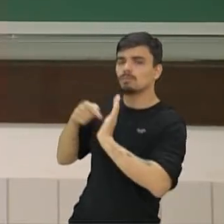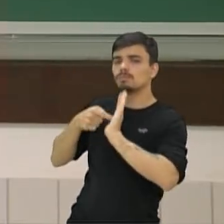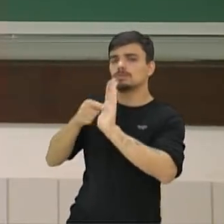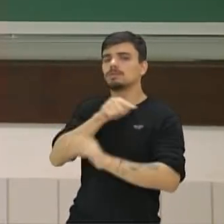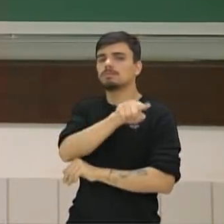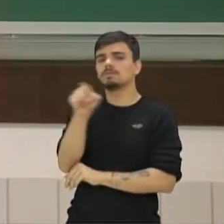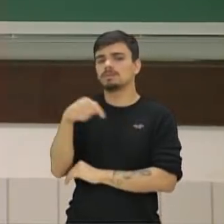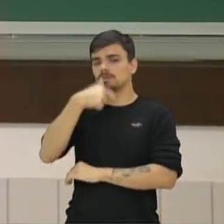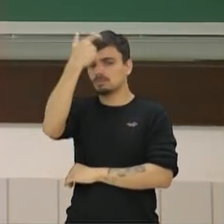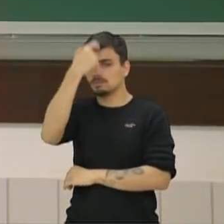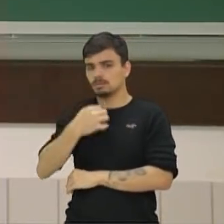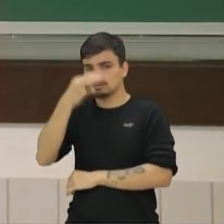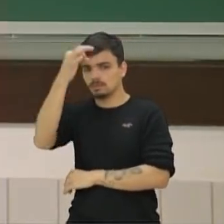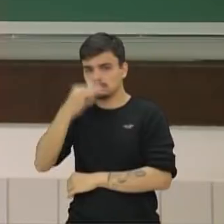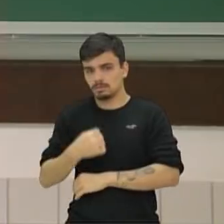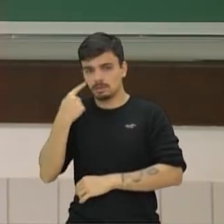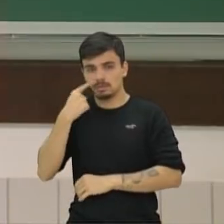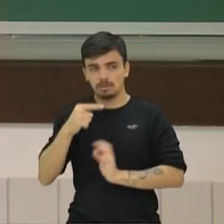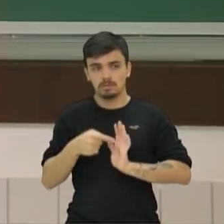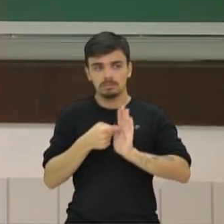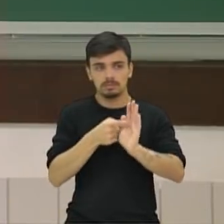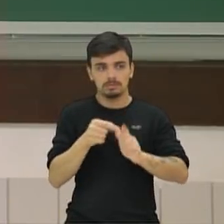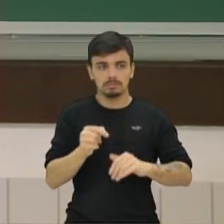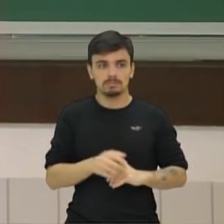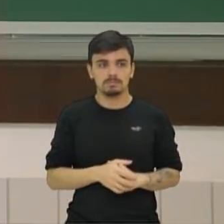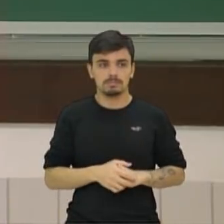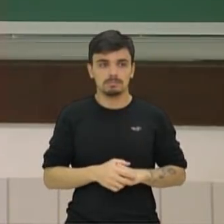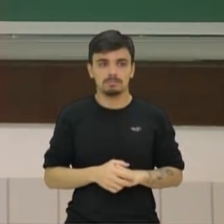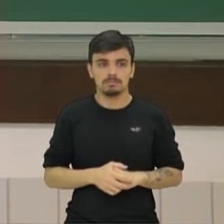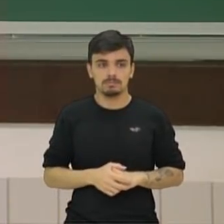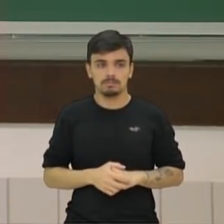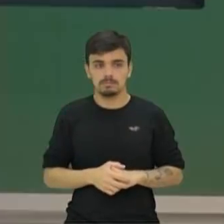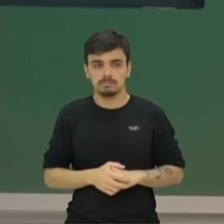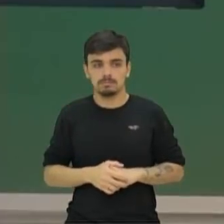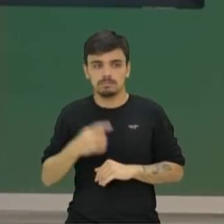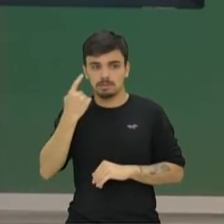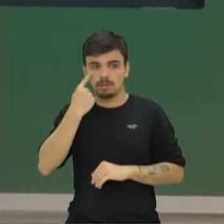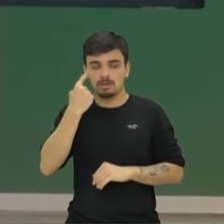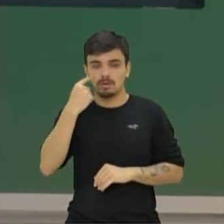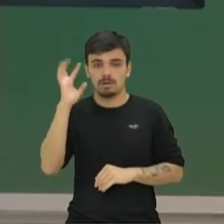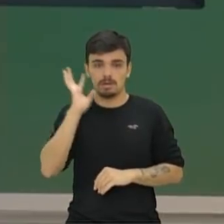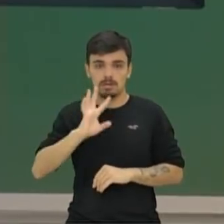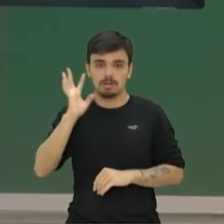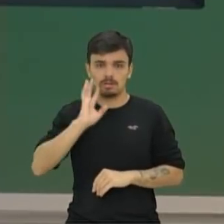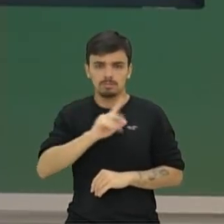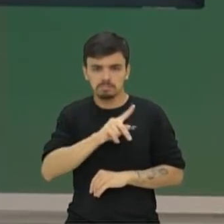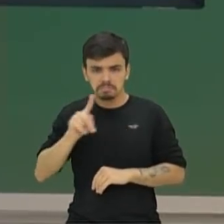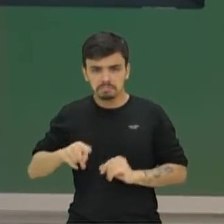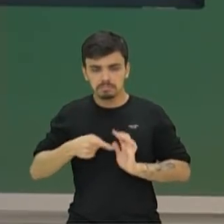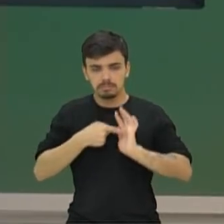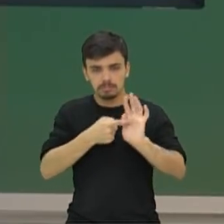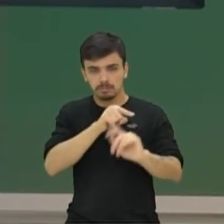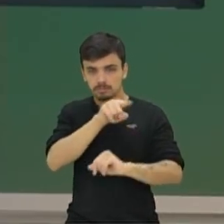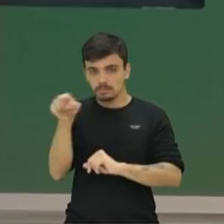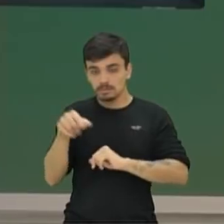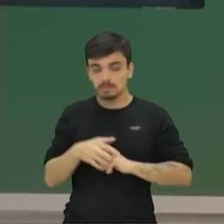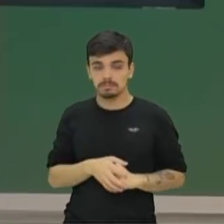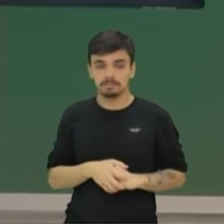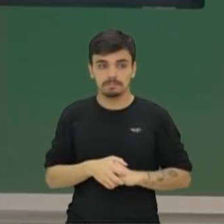ele estava certo. Quer ver o que ele trouxe? Olha que bacana que a professora trouxe para